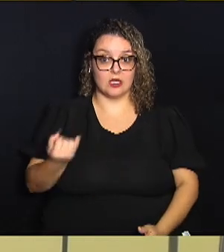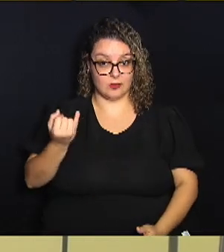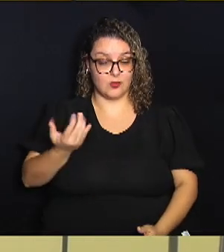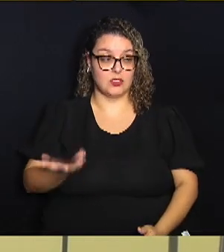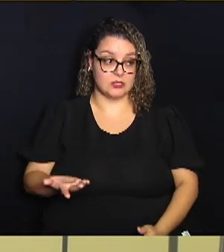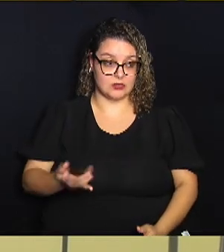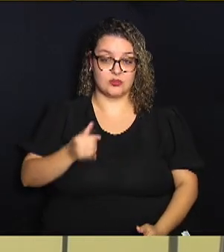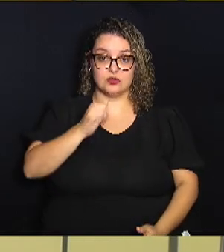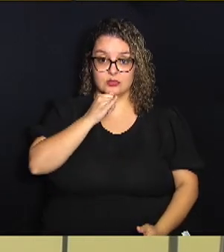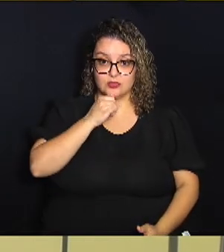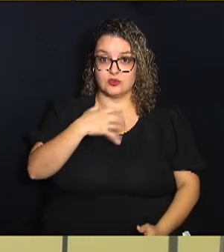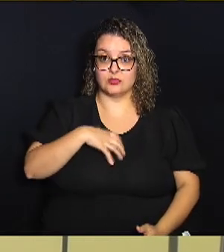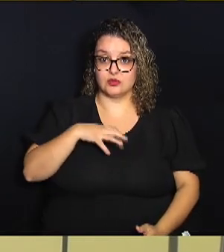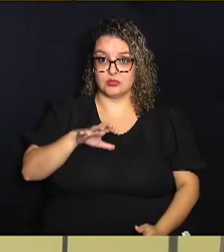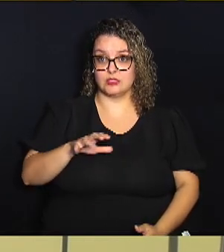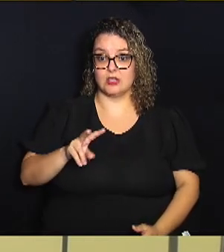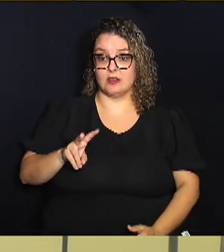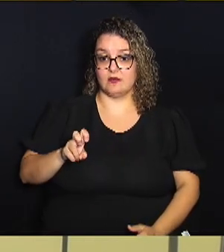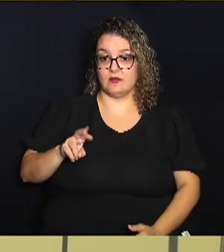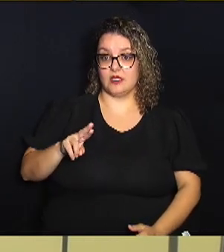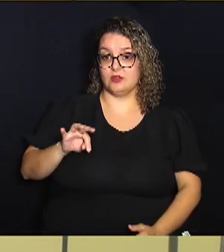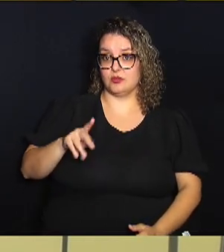um exemplo da forma que a Venturi trabalha